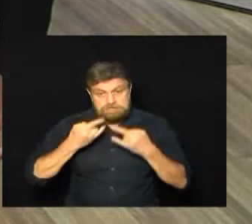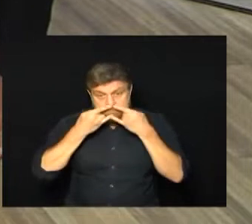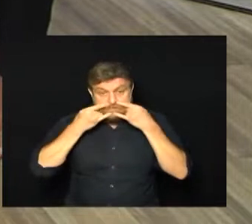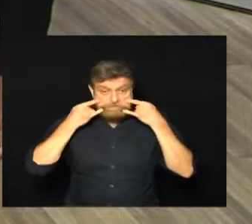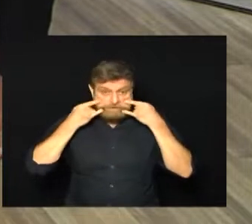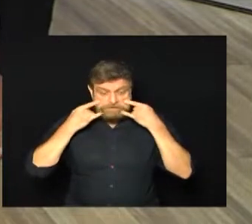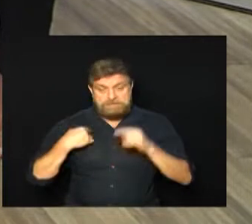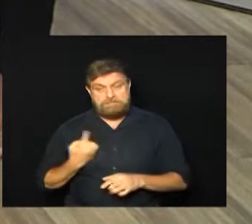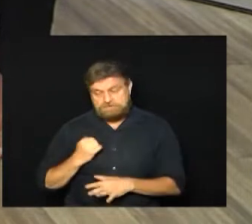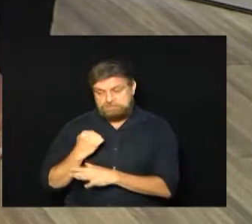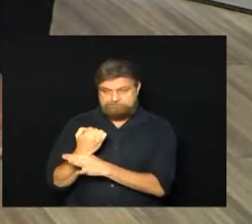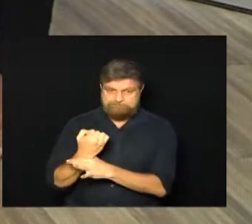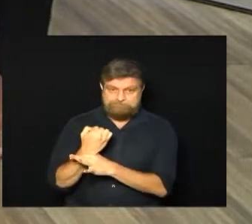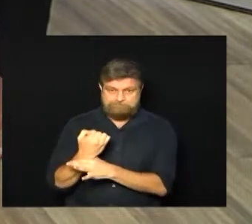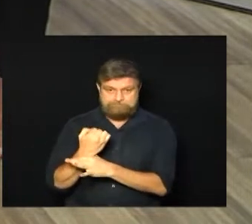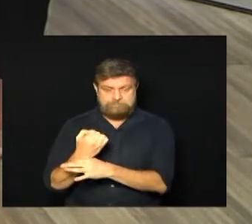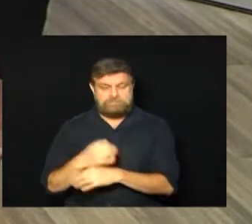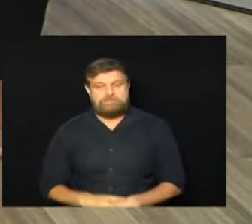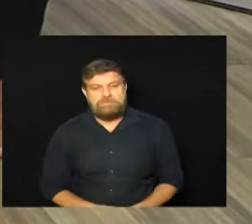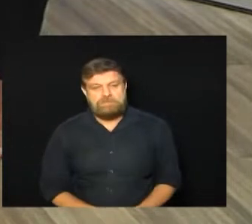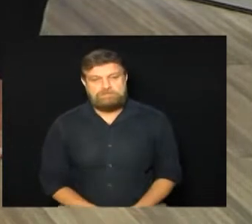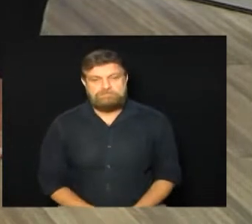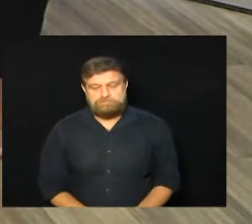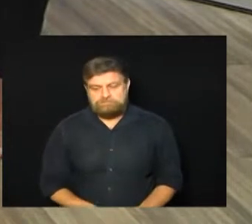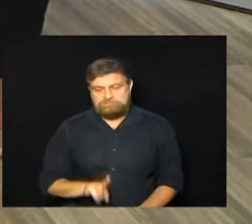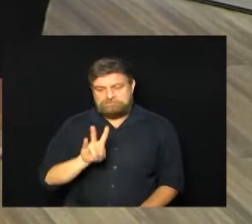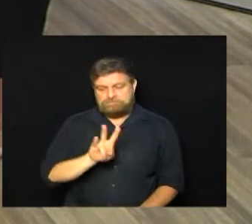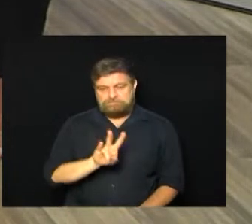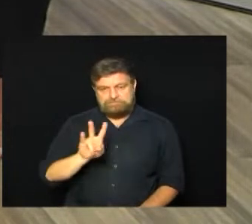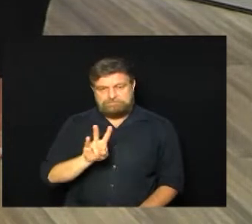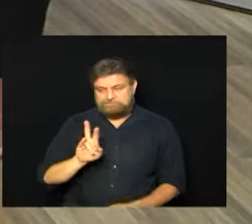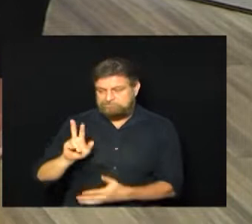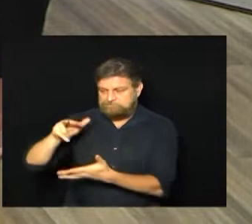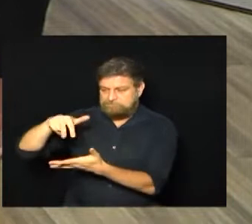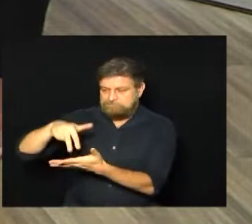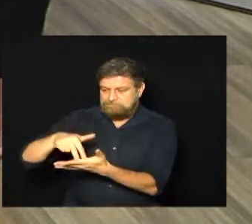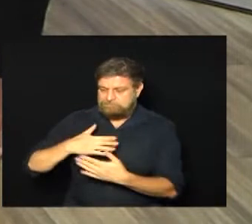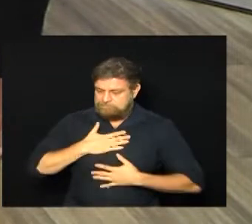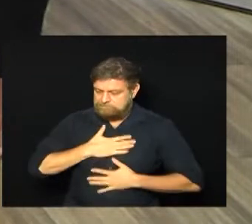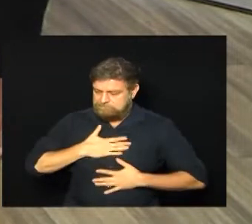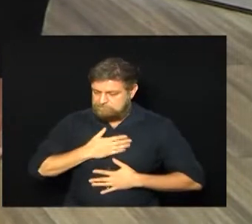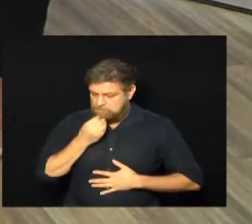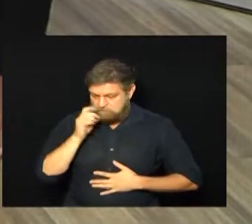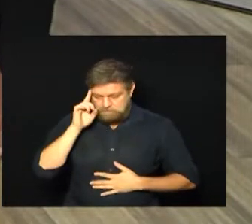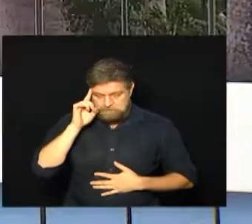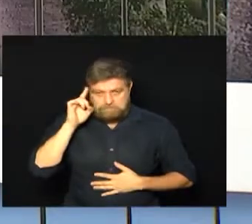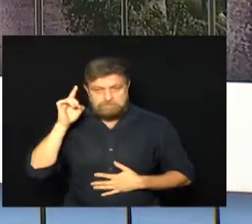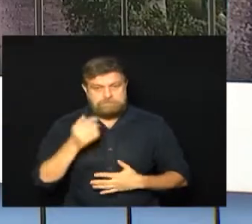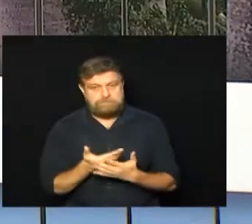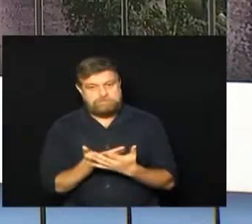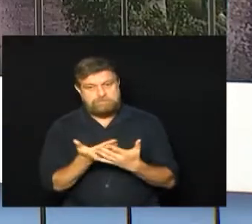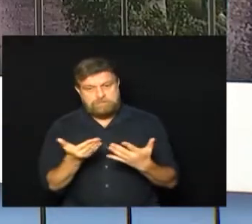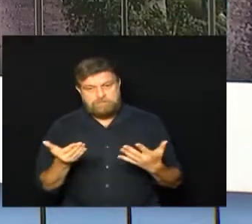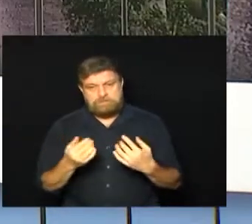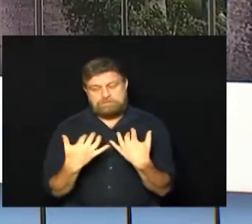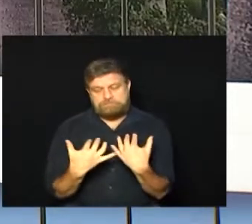para garantir a segurança de todos. Então, Viviane Novaes, seja bem-vinda e bom dia. Bom dia, Gabriel. Bom dia a todo mundo que